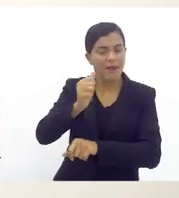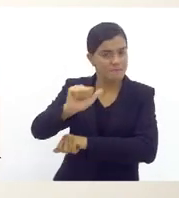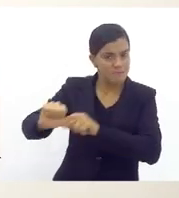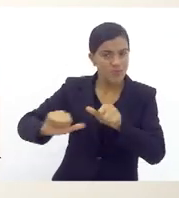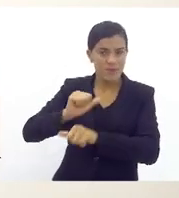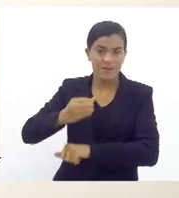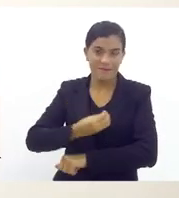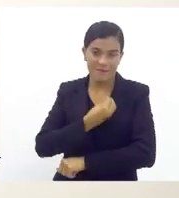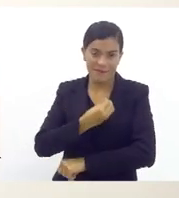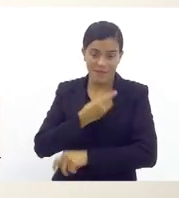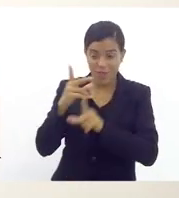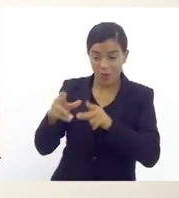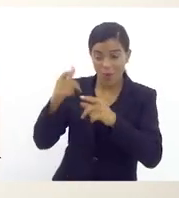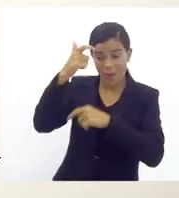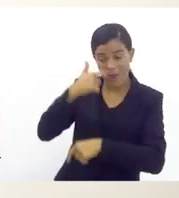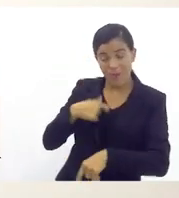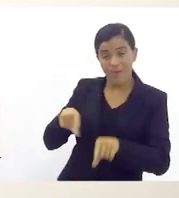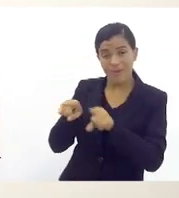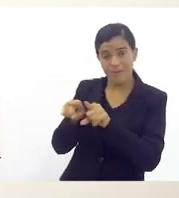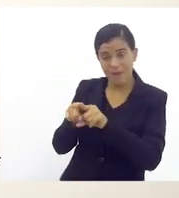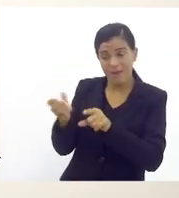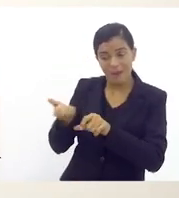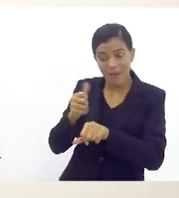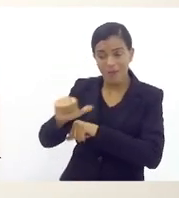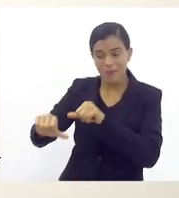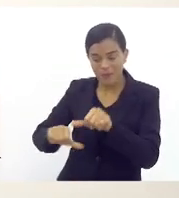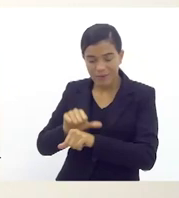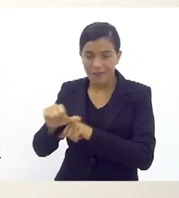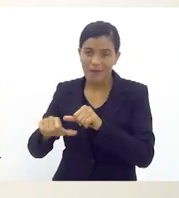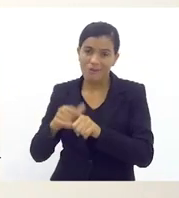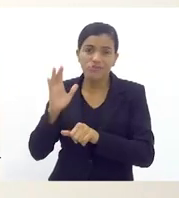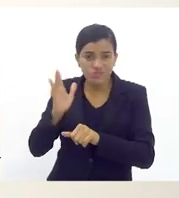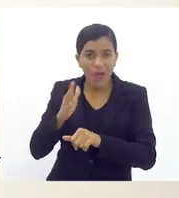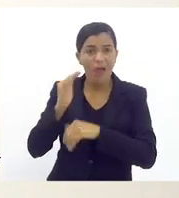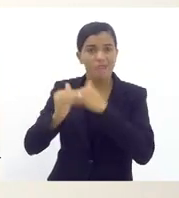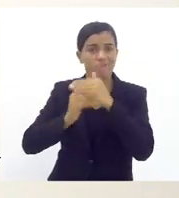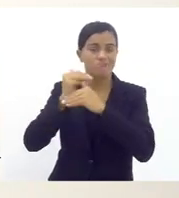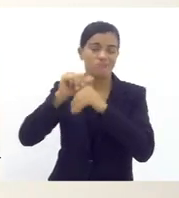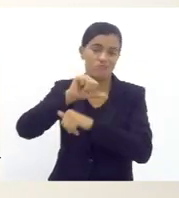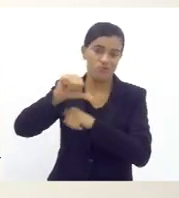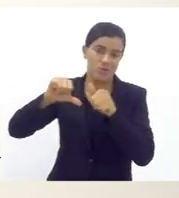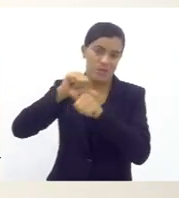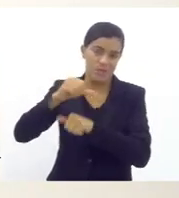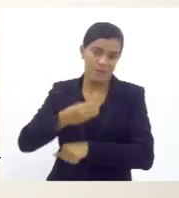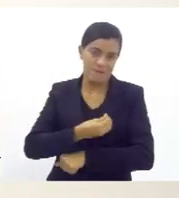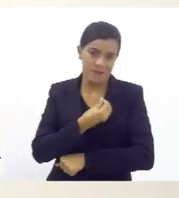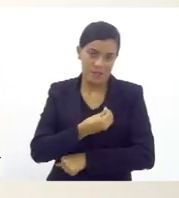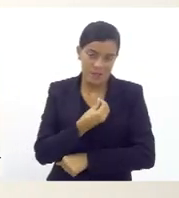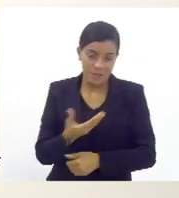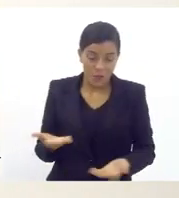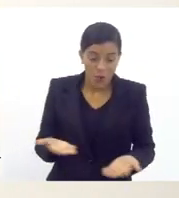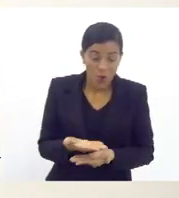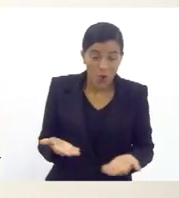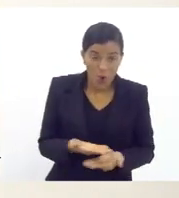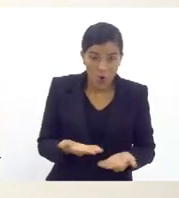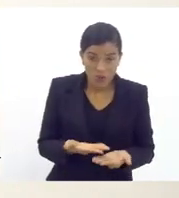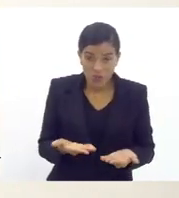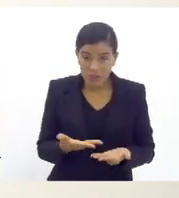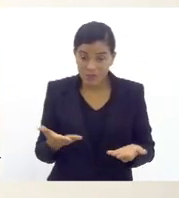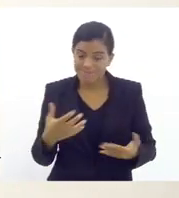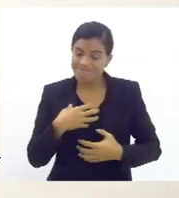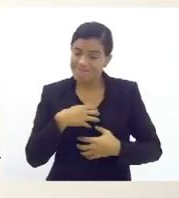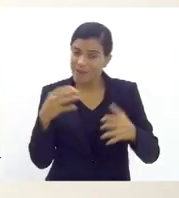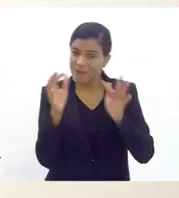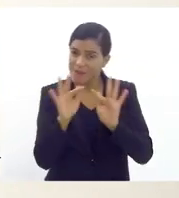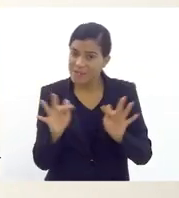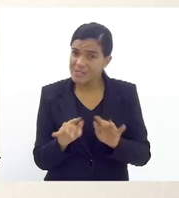vida, assim como eu quero, e estou mudando a minha história também. E estar aqui hoje me traz muita felicidade, mas